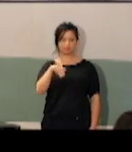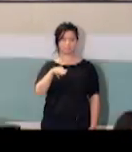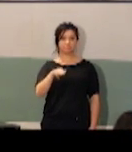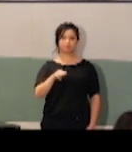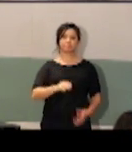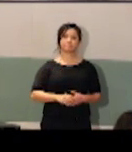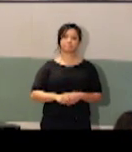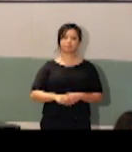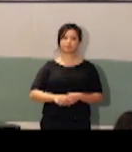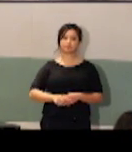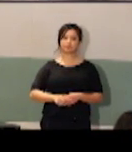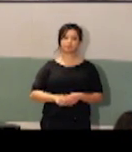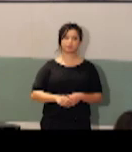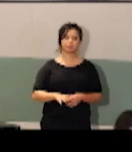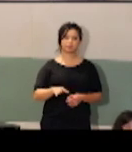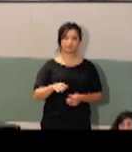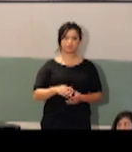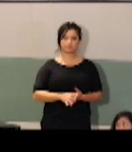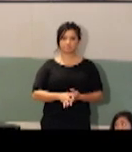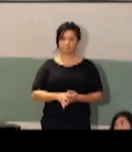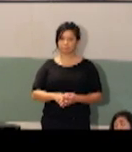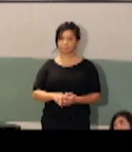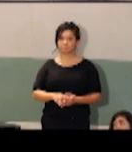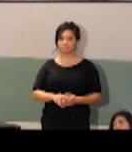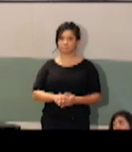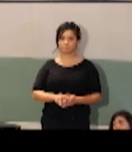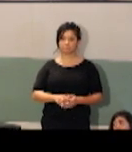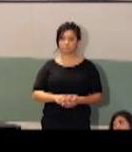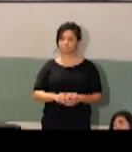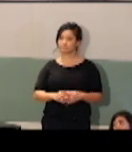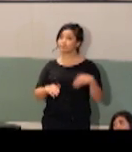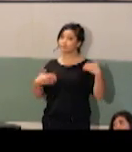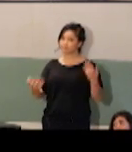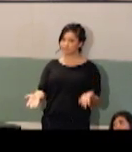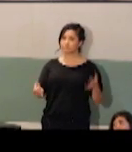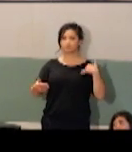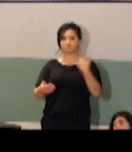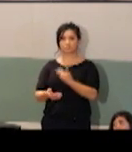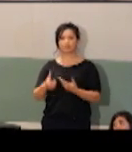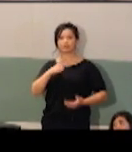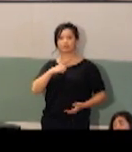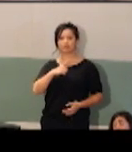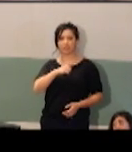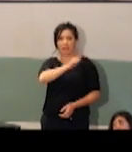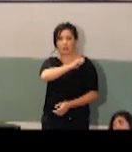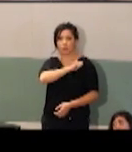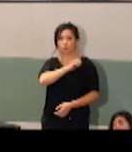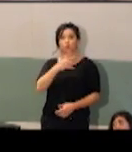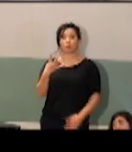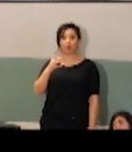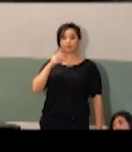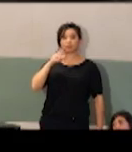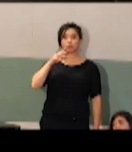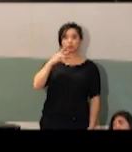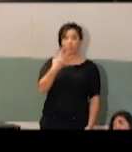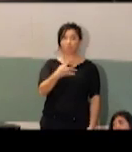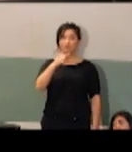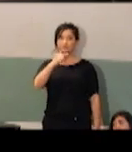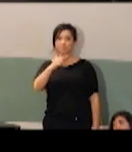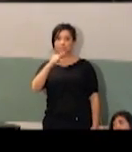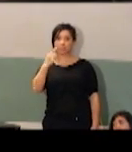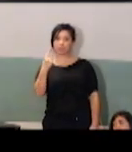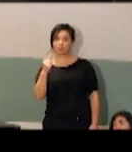Nós temos 471 mil alunos que dependem da educação pública. São